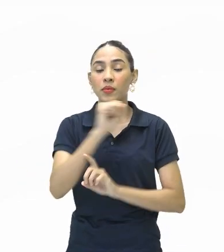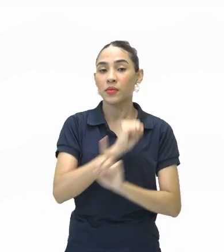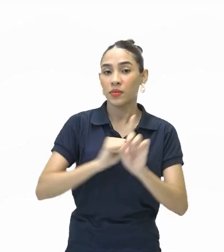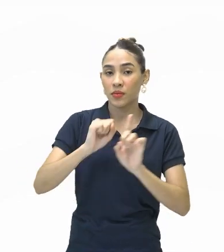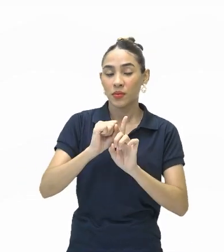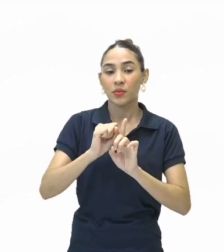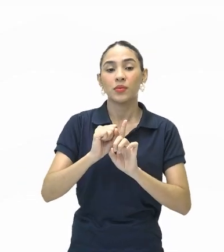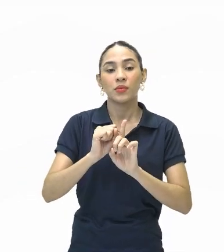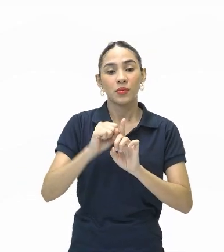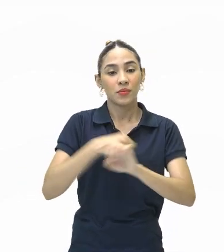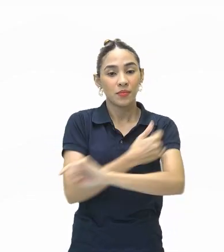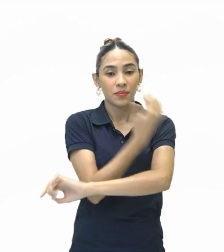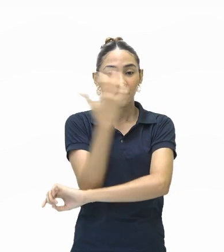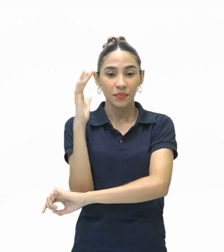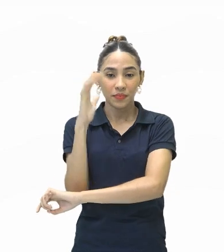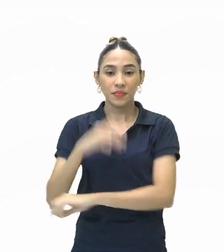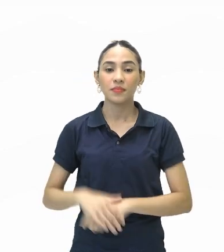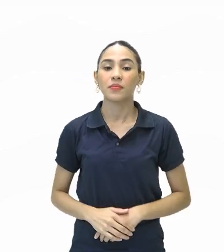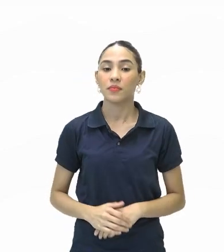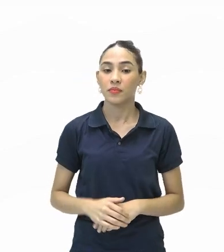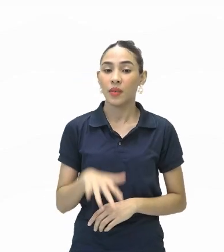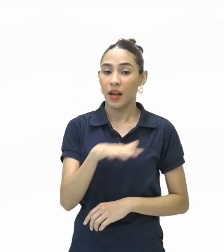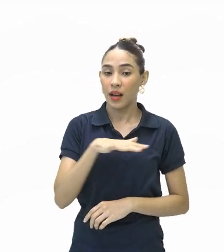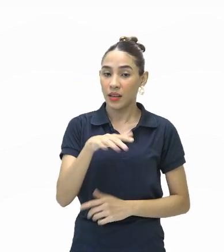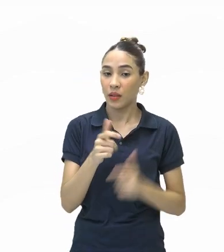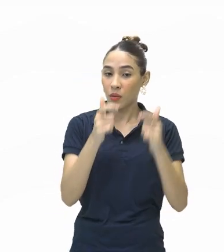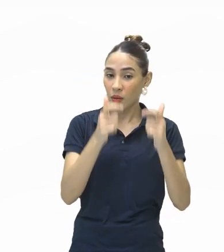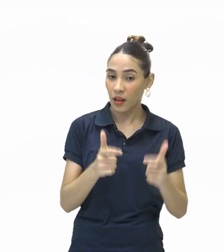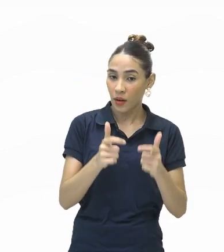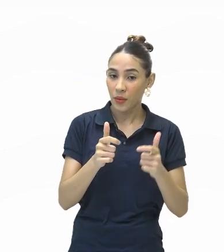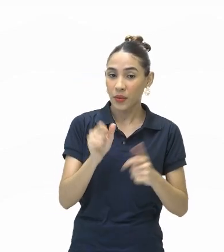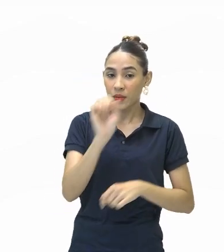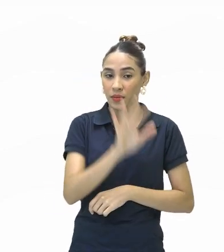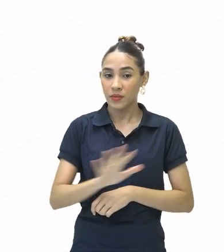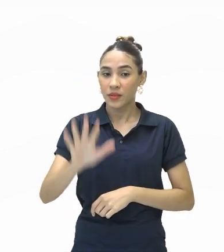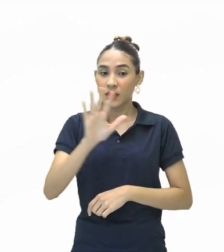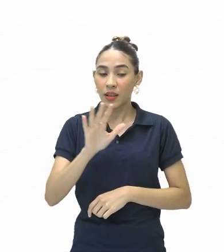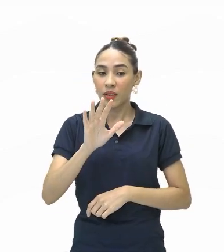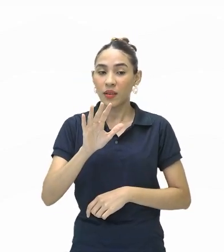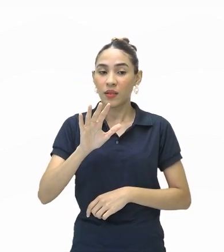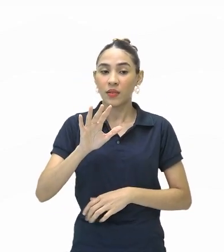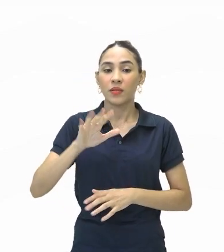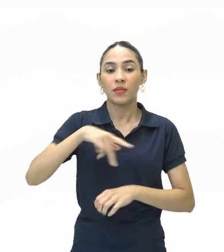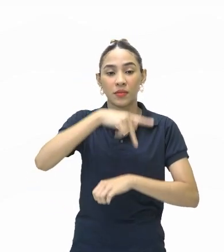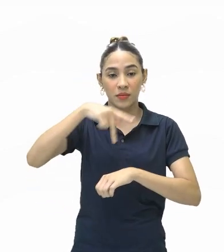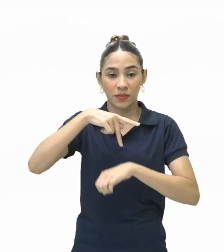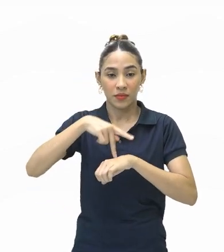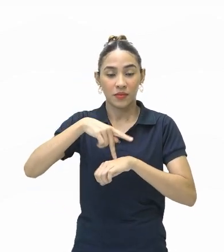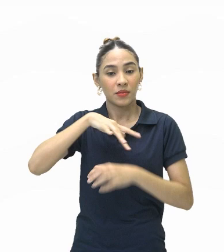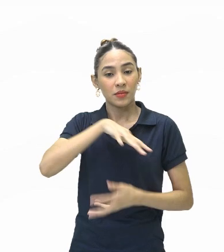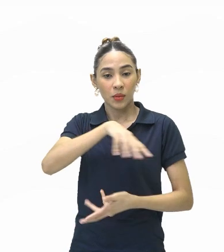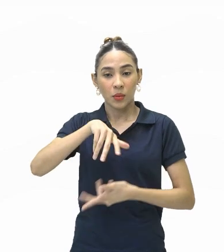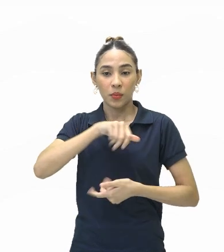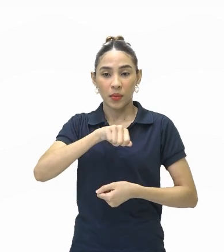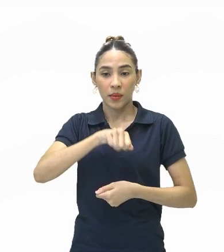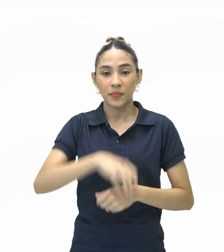econômicos e socioambientais em âmbito local, regional, nacional e